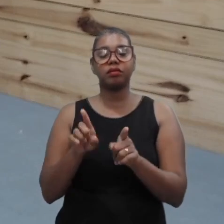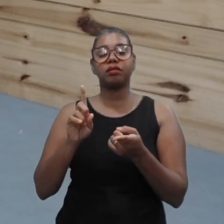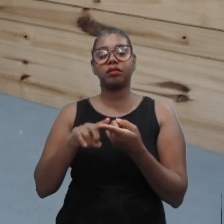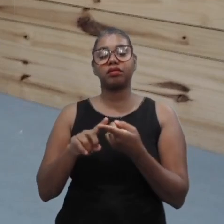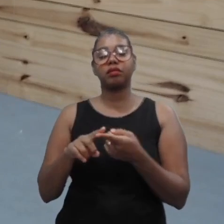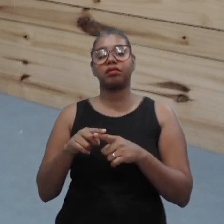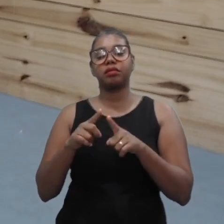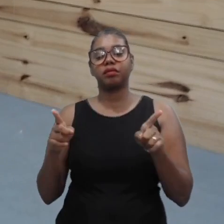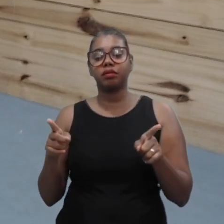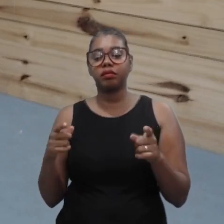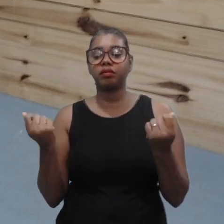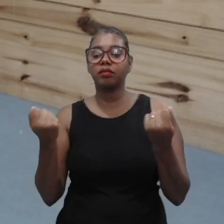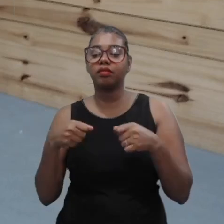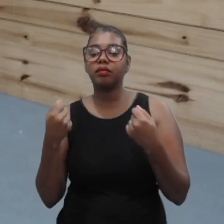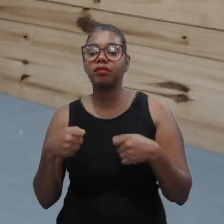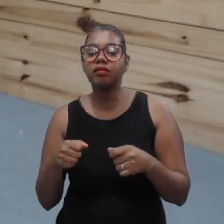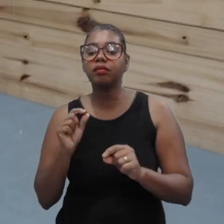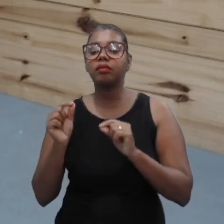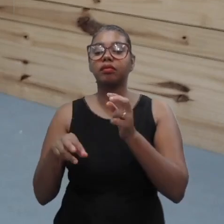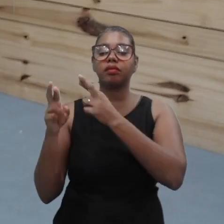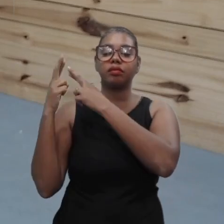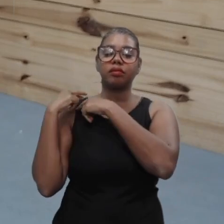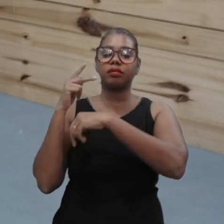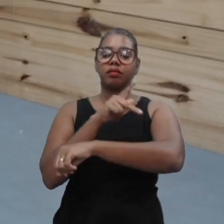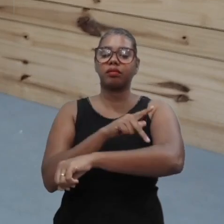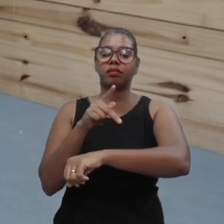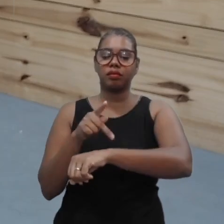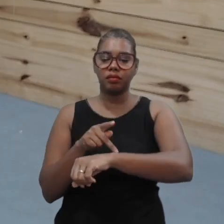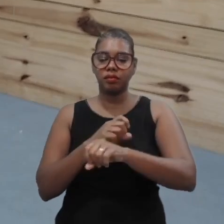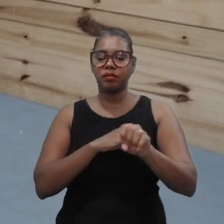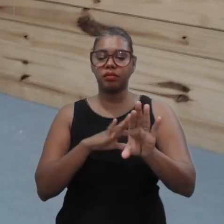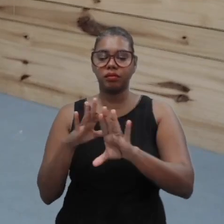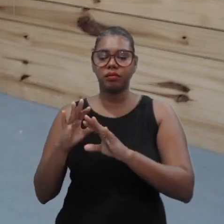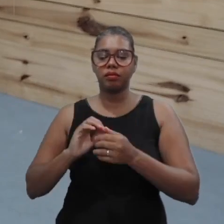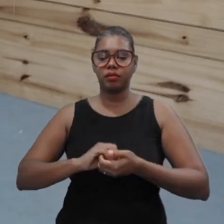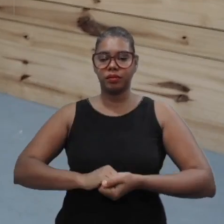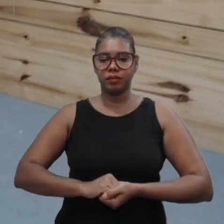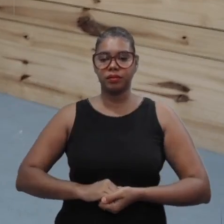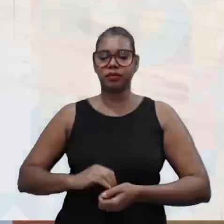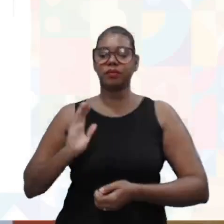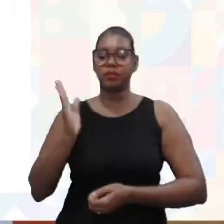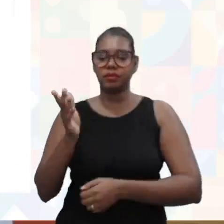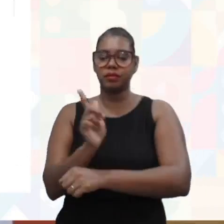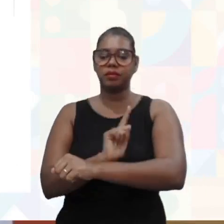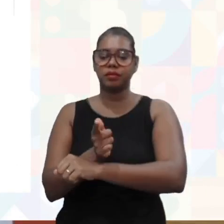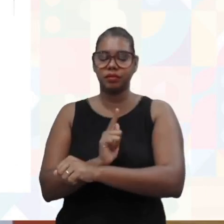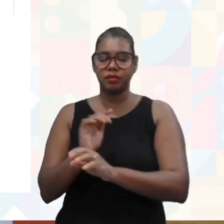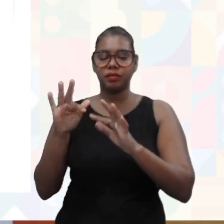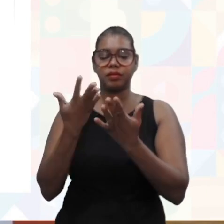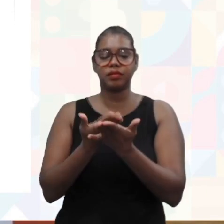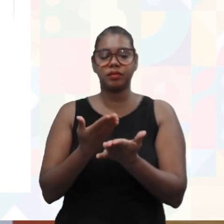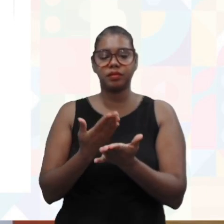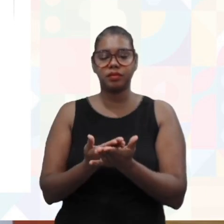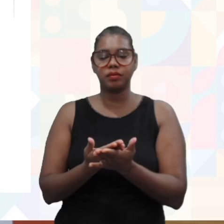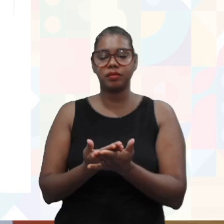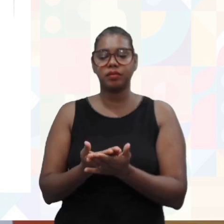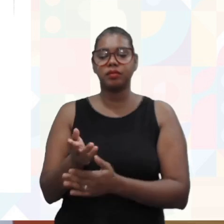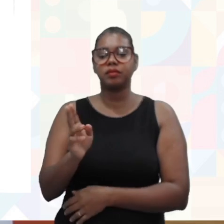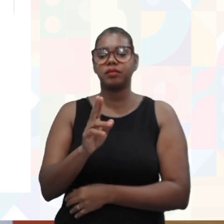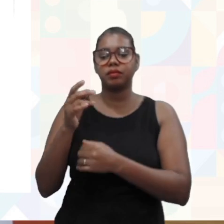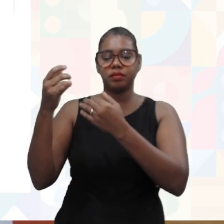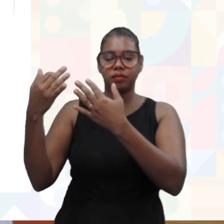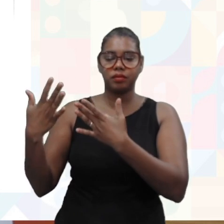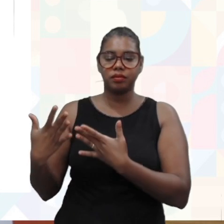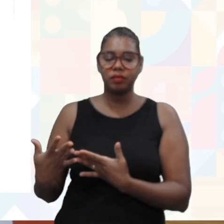gente também precisa dar conta das questões pedagógicas. A gestão escolar, como o próprio nome já diz, a gente